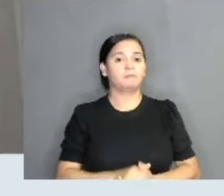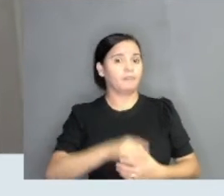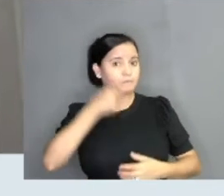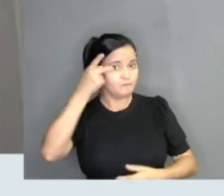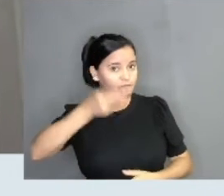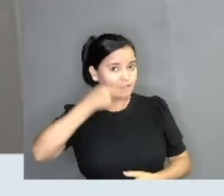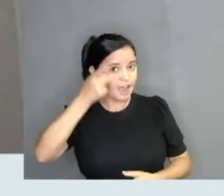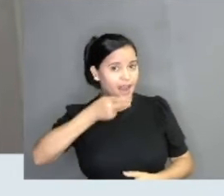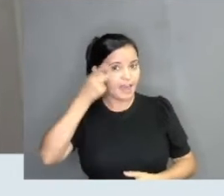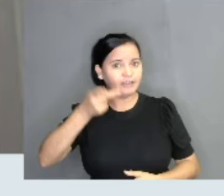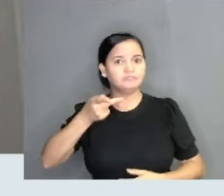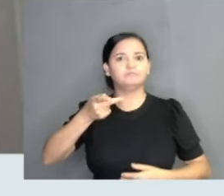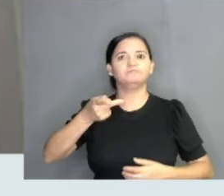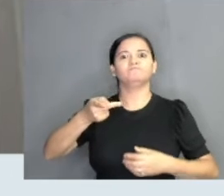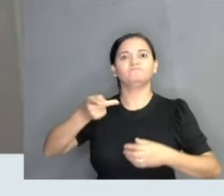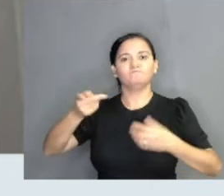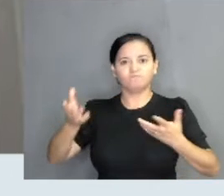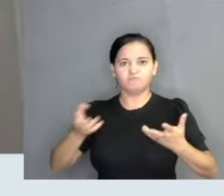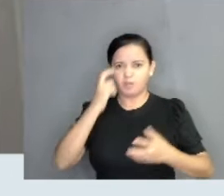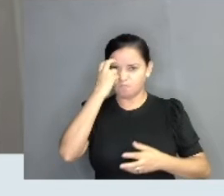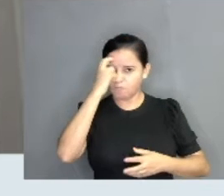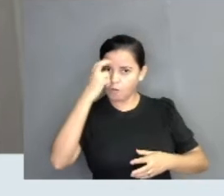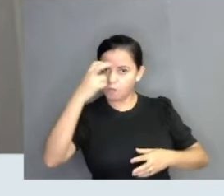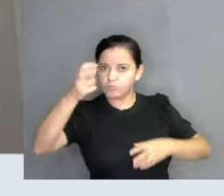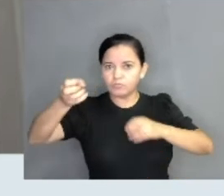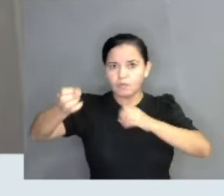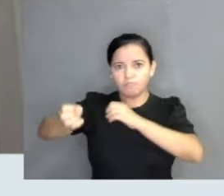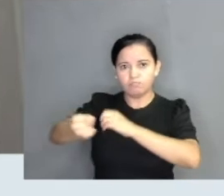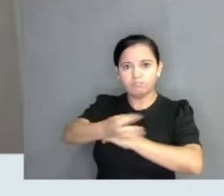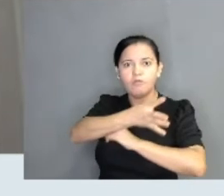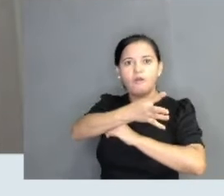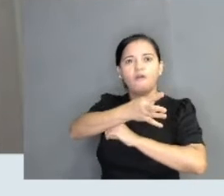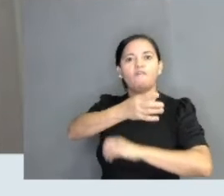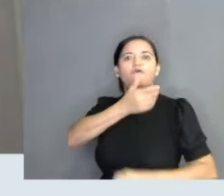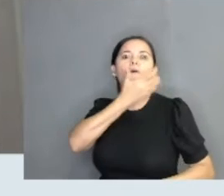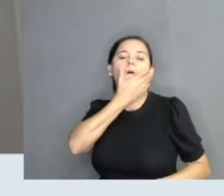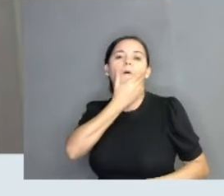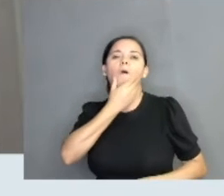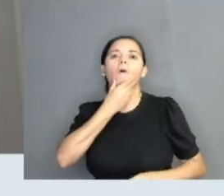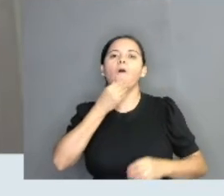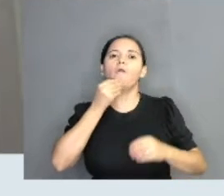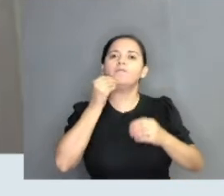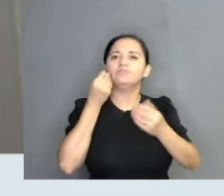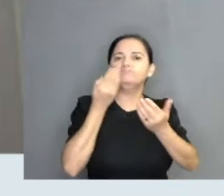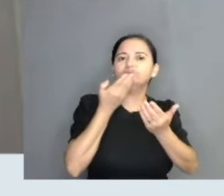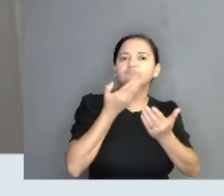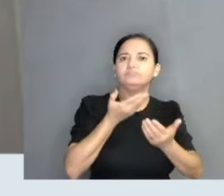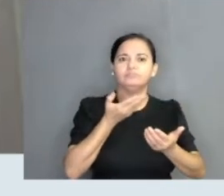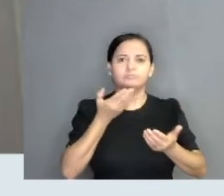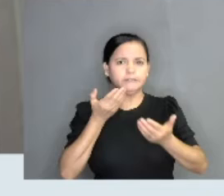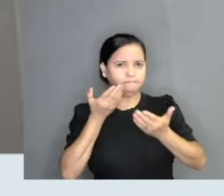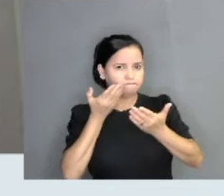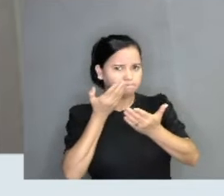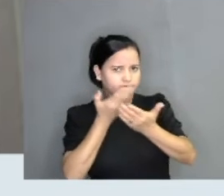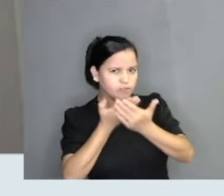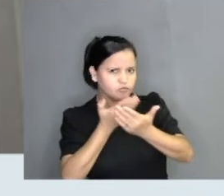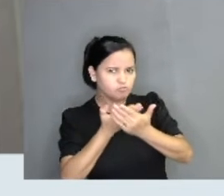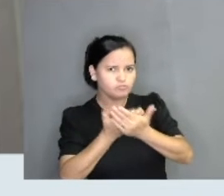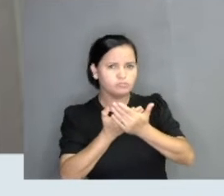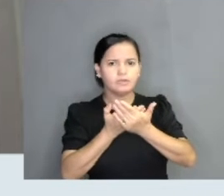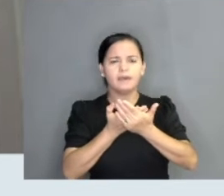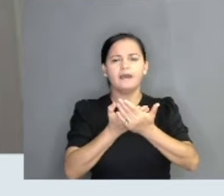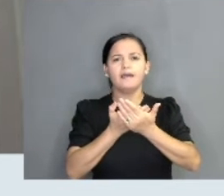falando de um renascimento cultural em que o artista ele iria estudar anatomia,